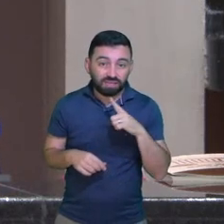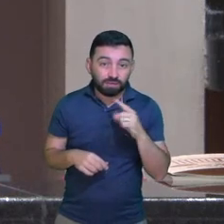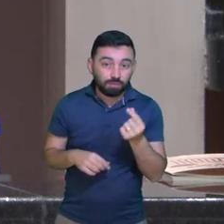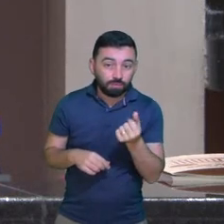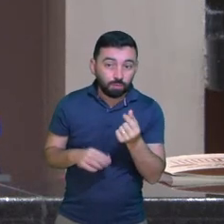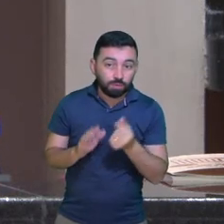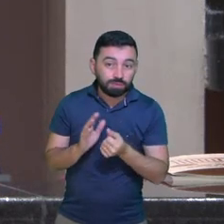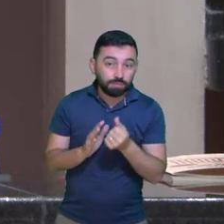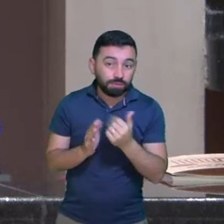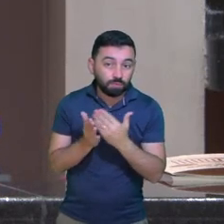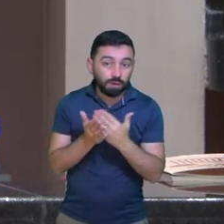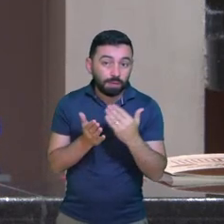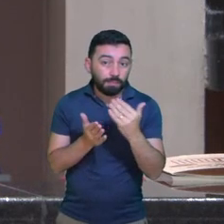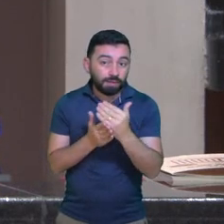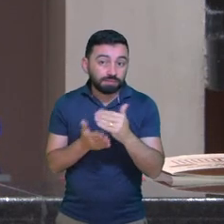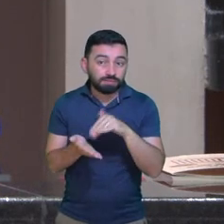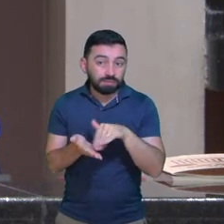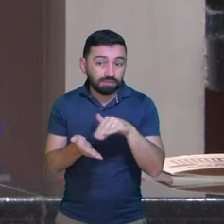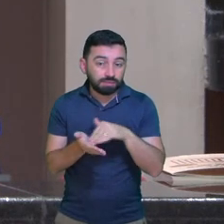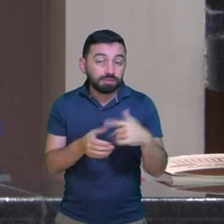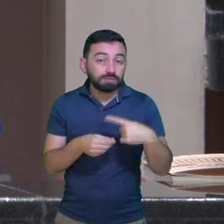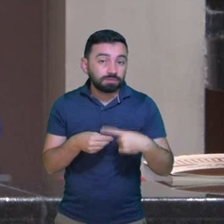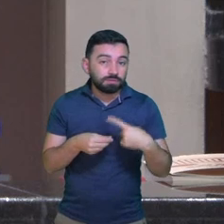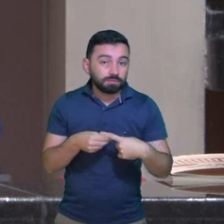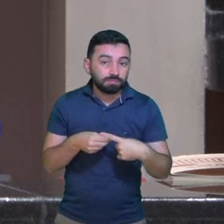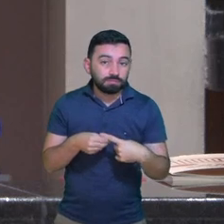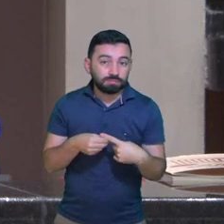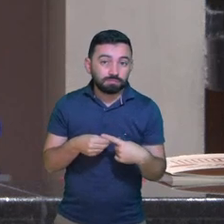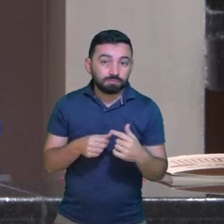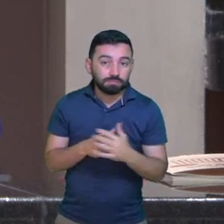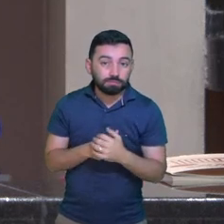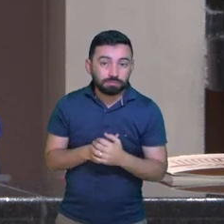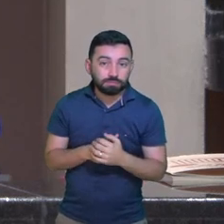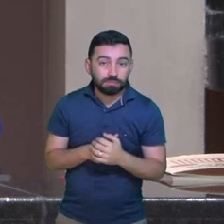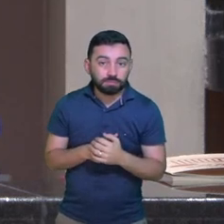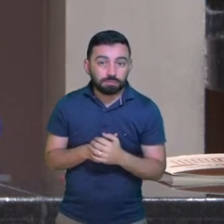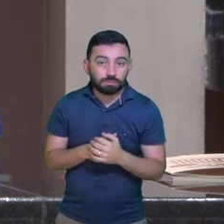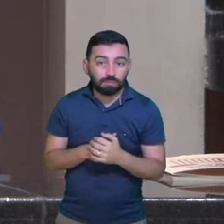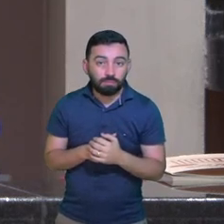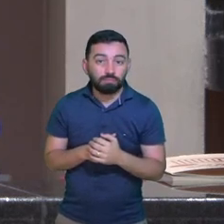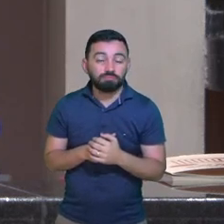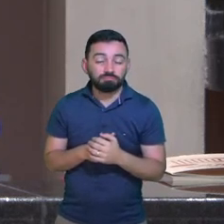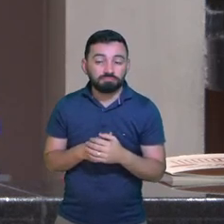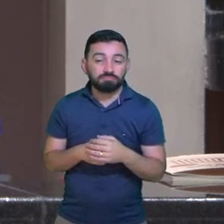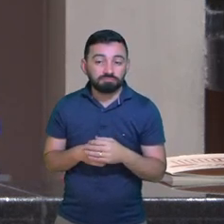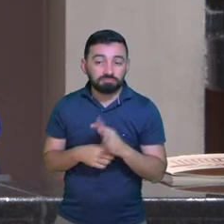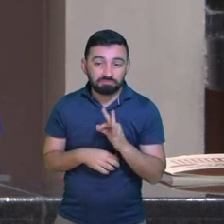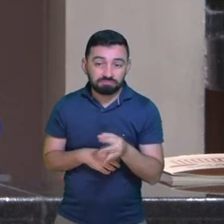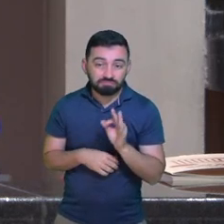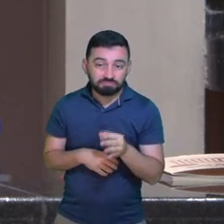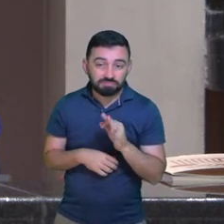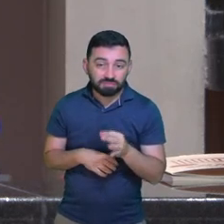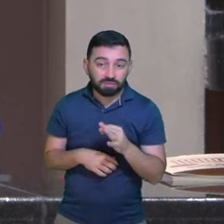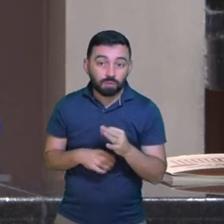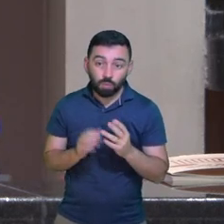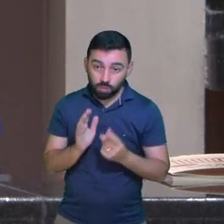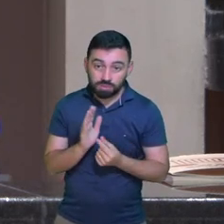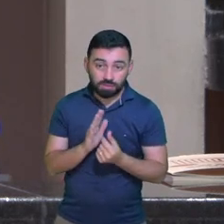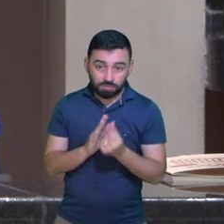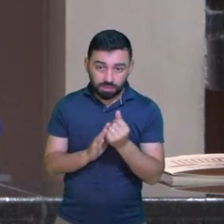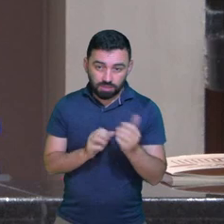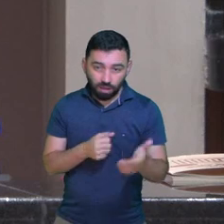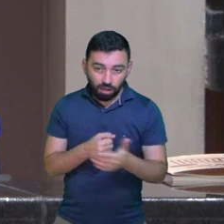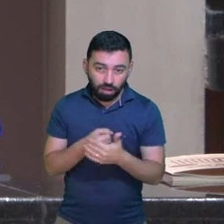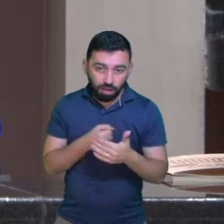maior do que uma Secretaria Municipal é exatamente isso orçamento secreto